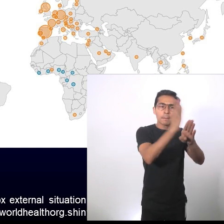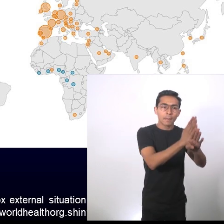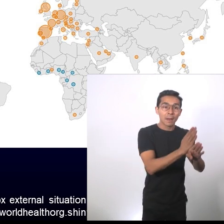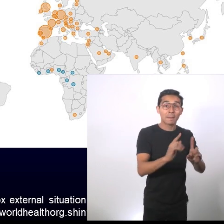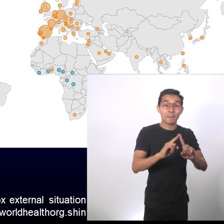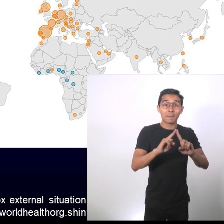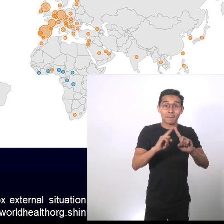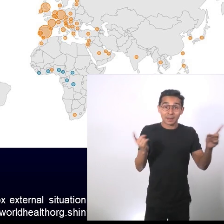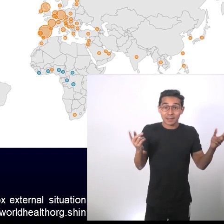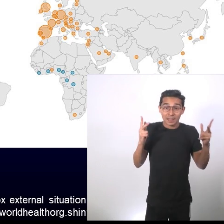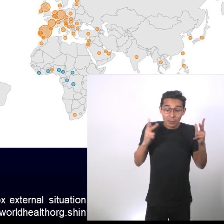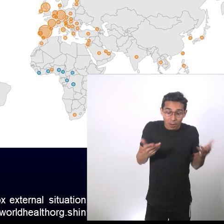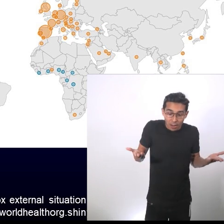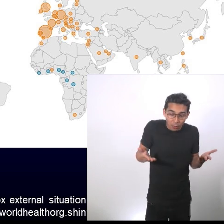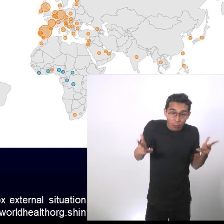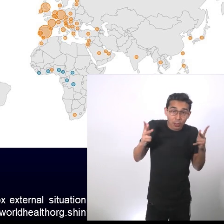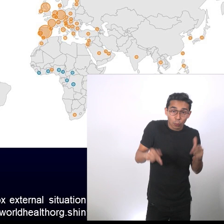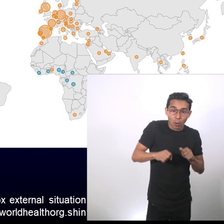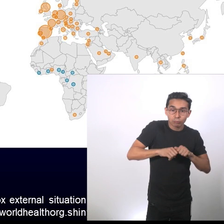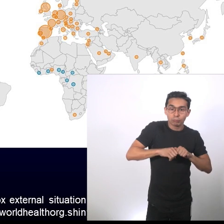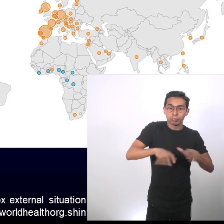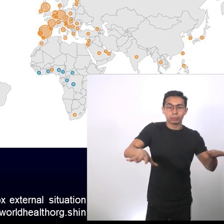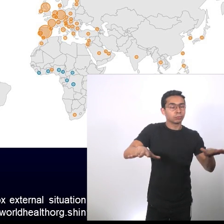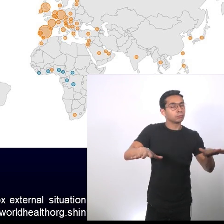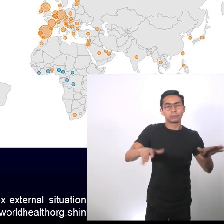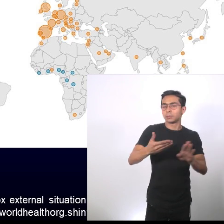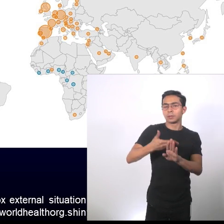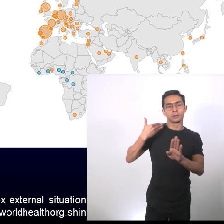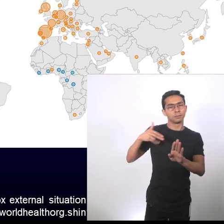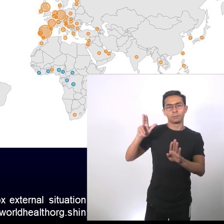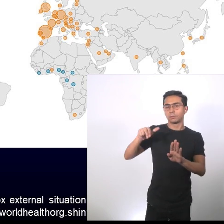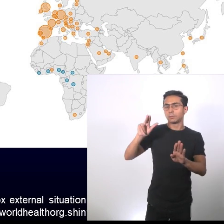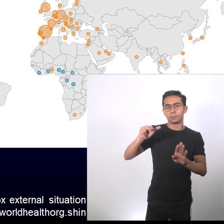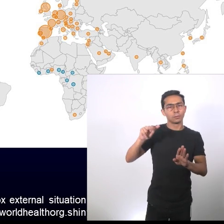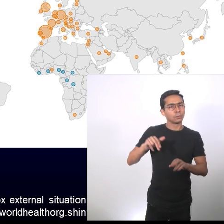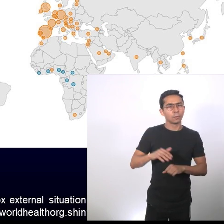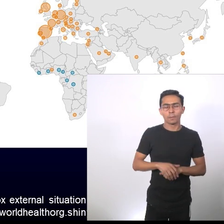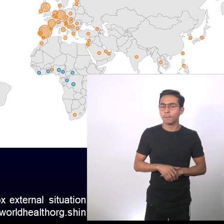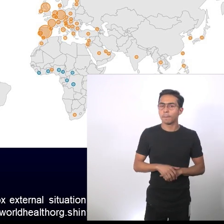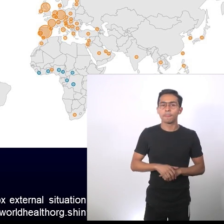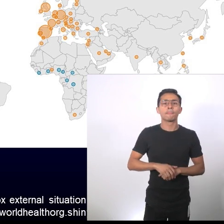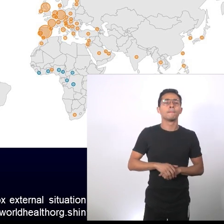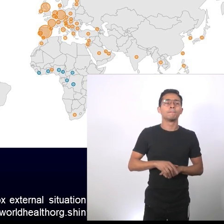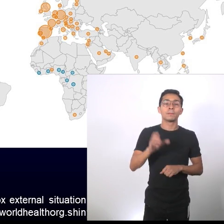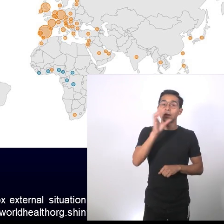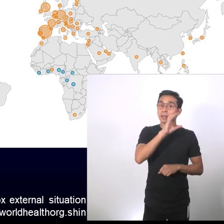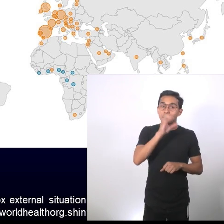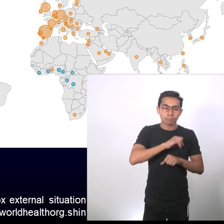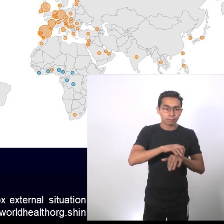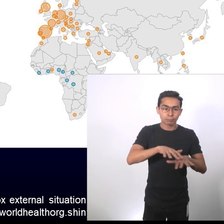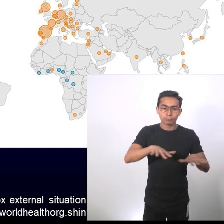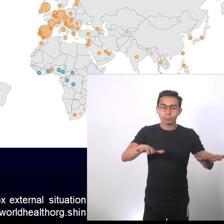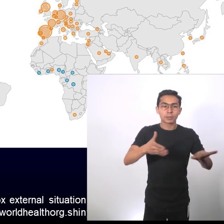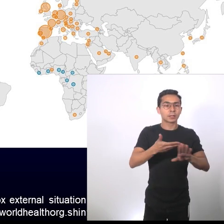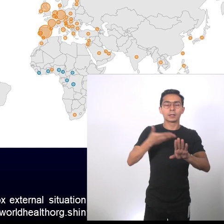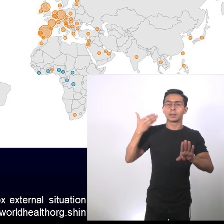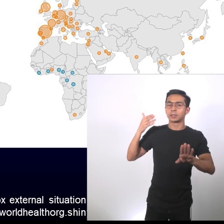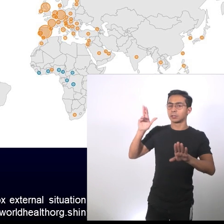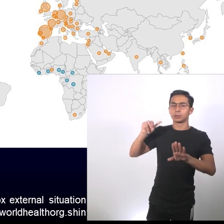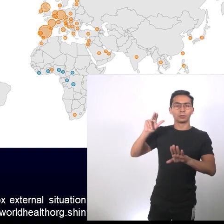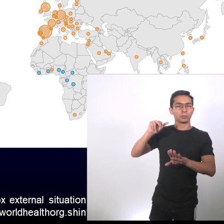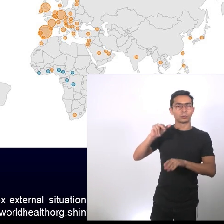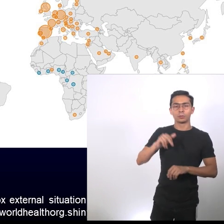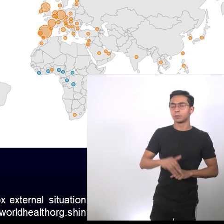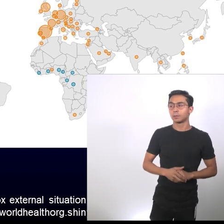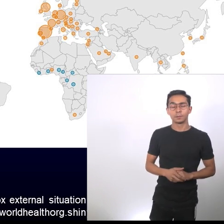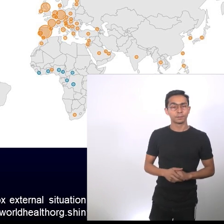proporções que, nesse momento, ela assumiu, nunca com a extensão que, nesse momento, a doença assumiu. E é muito importante